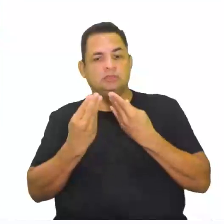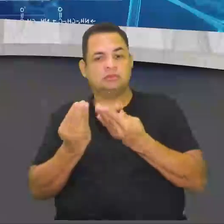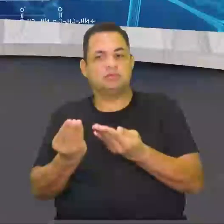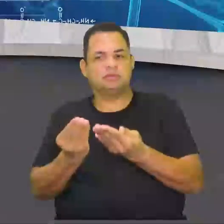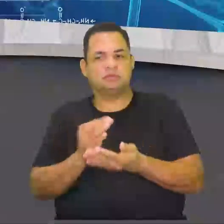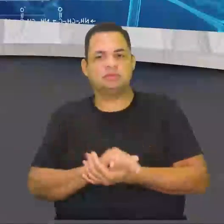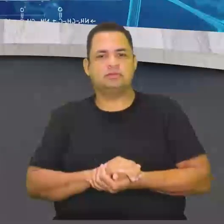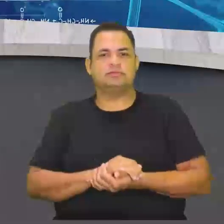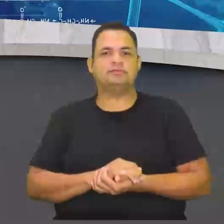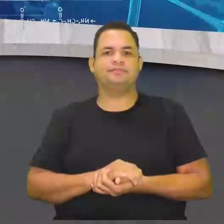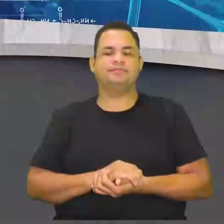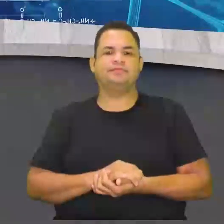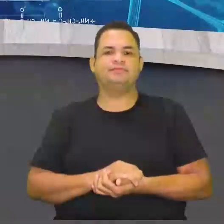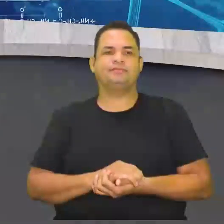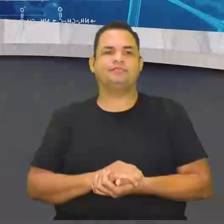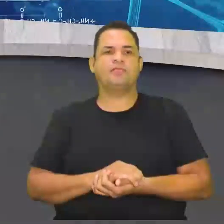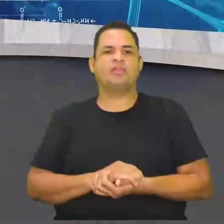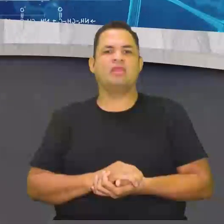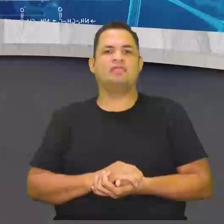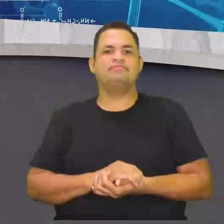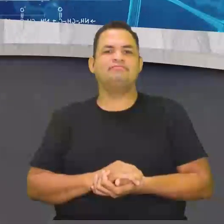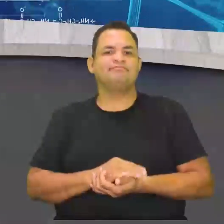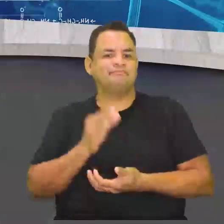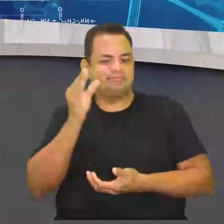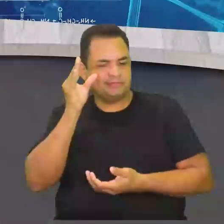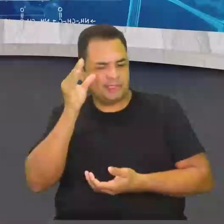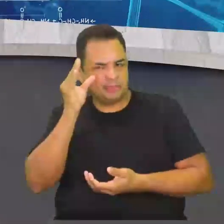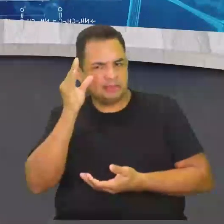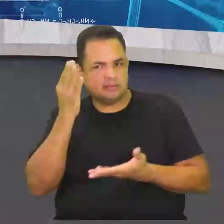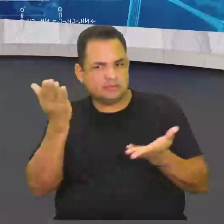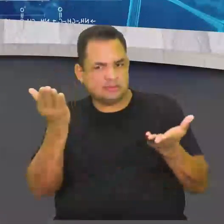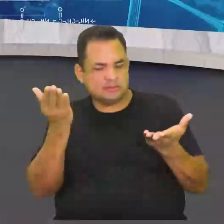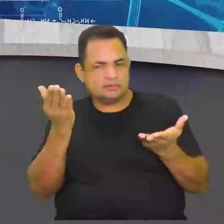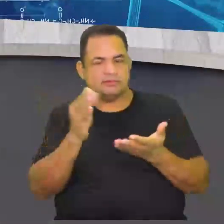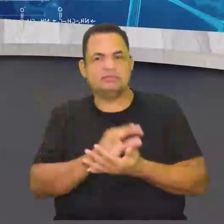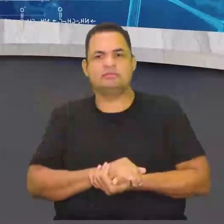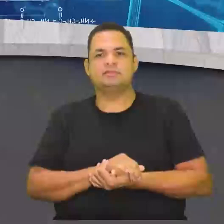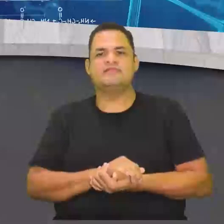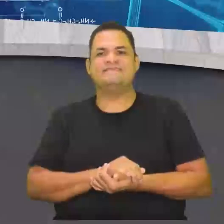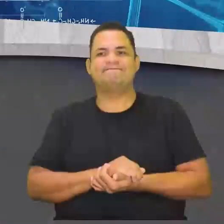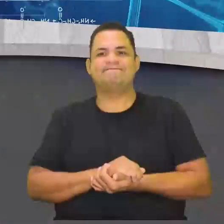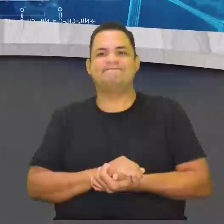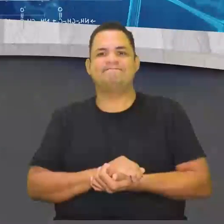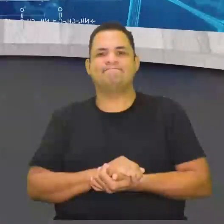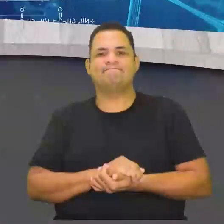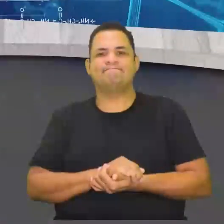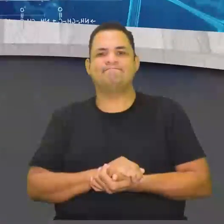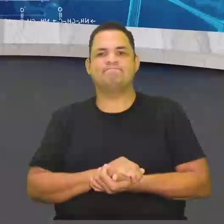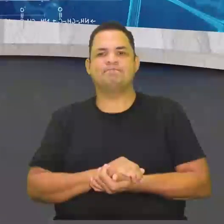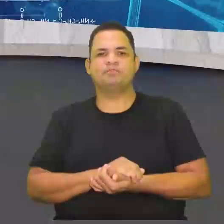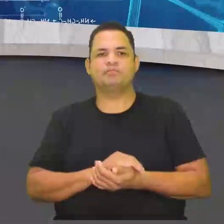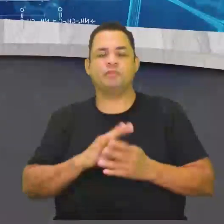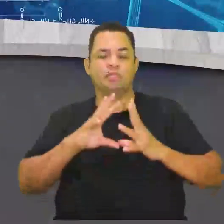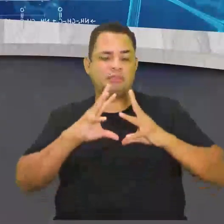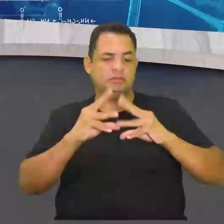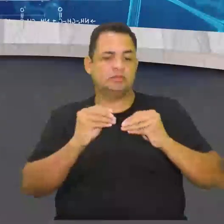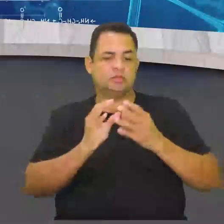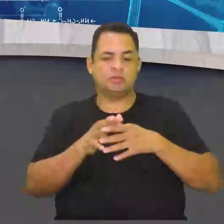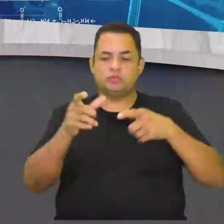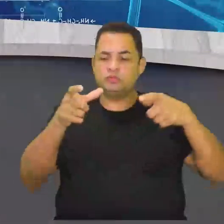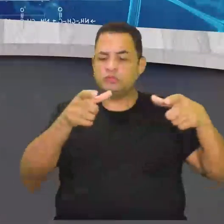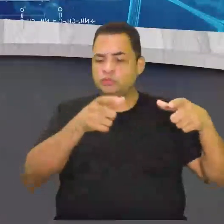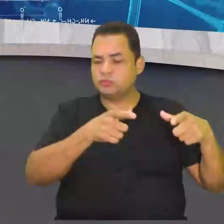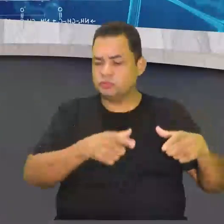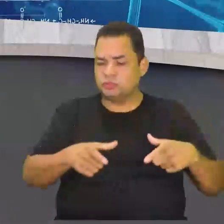aí, o que vocês viram em relação a isso? Não é interessante? Lógico, nem todas as localidades